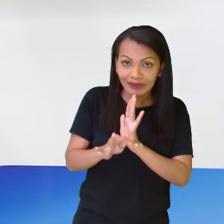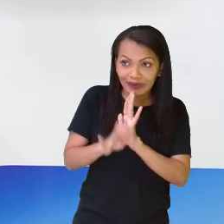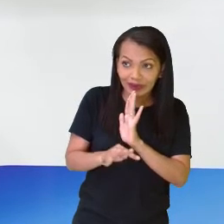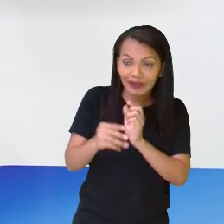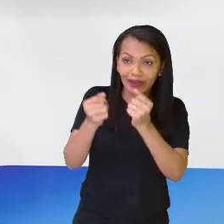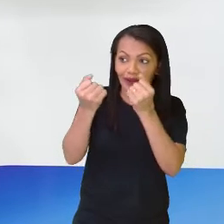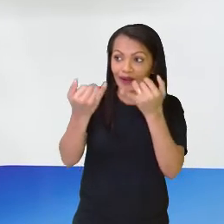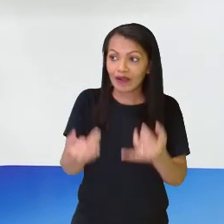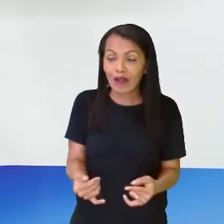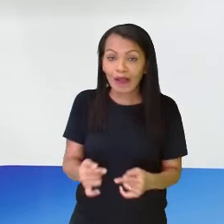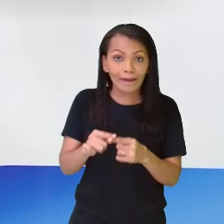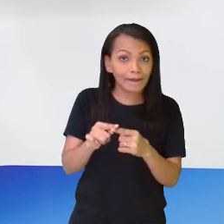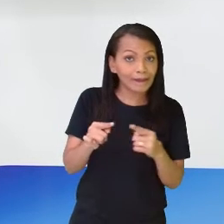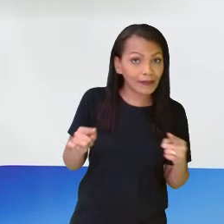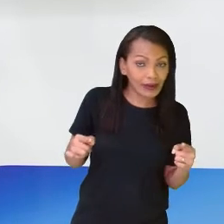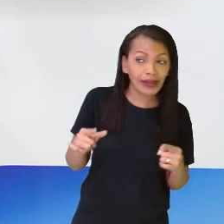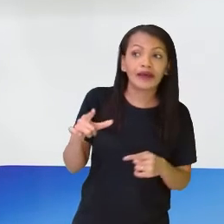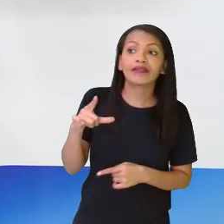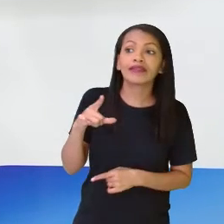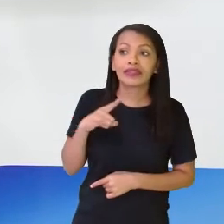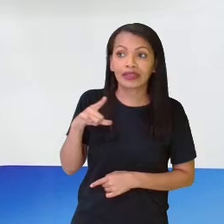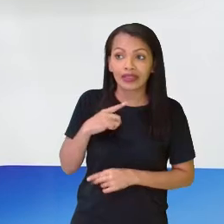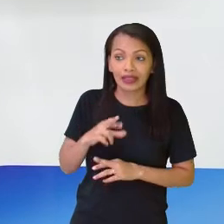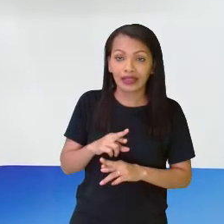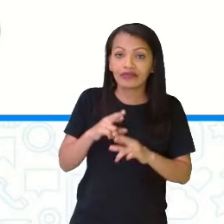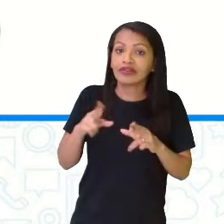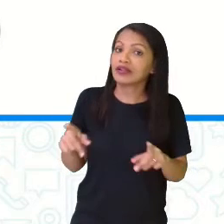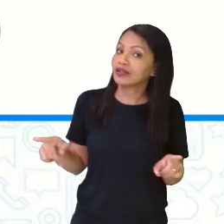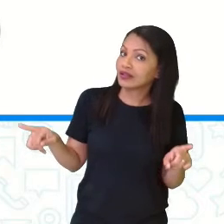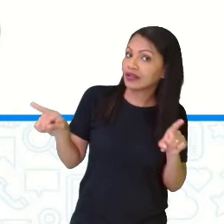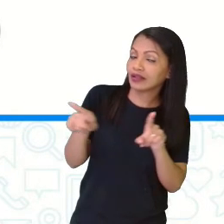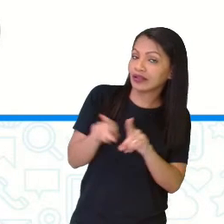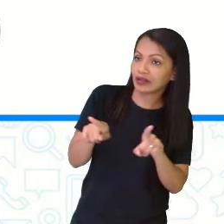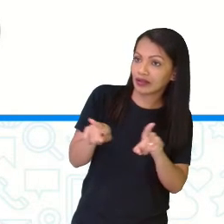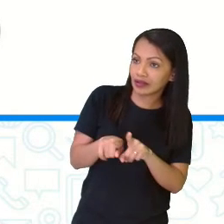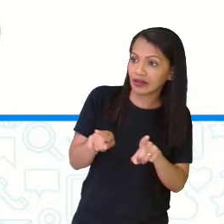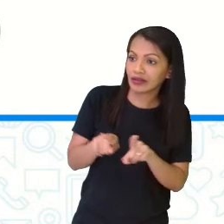narrativo, mas tem diferenças também